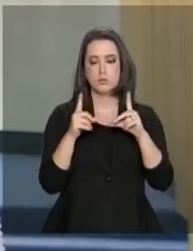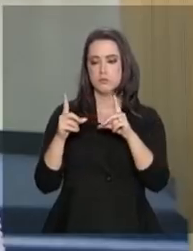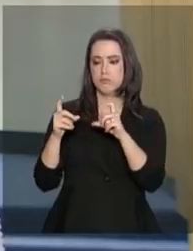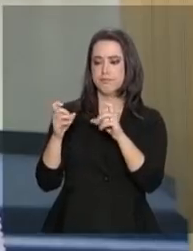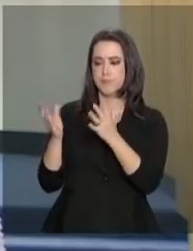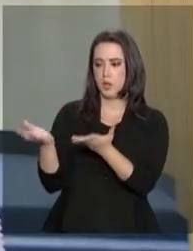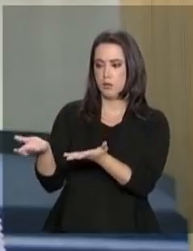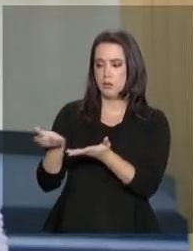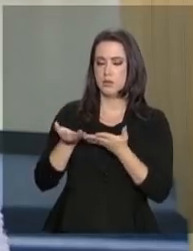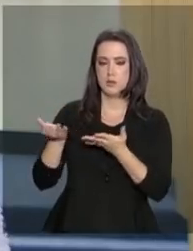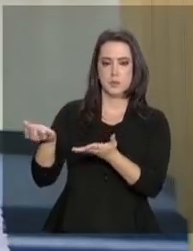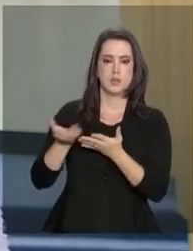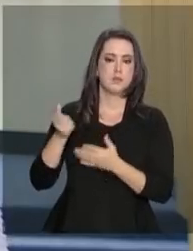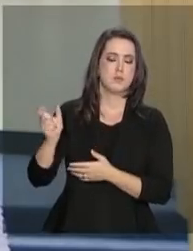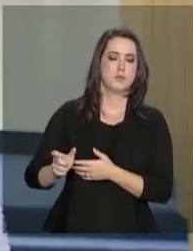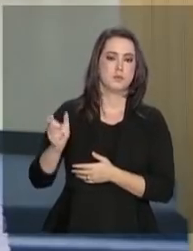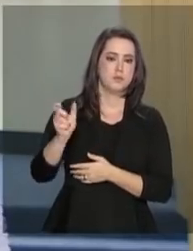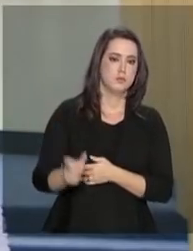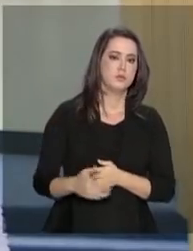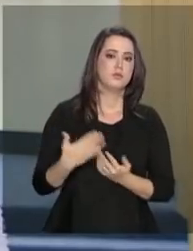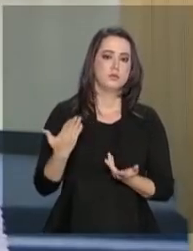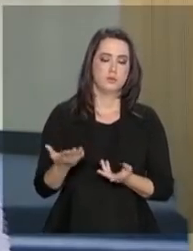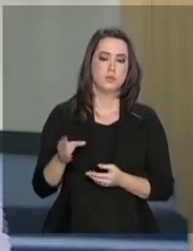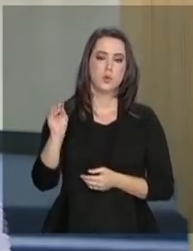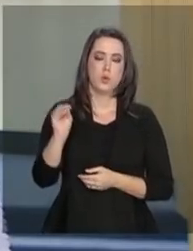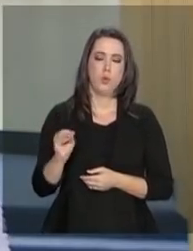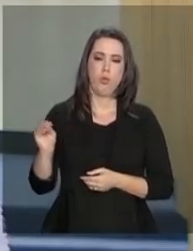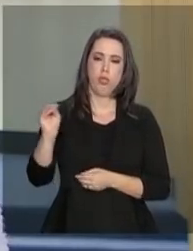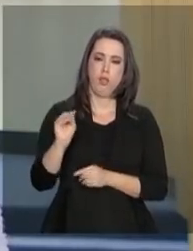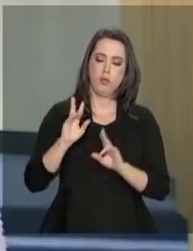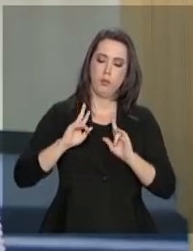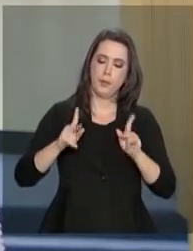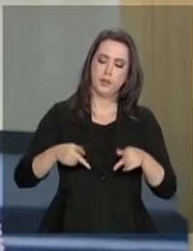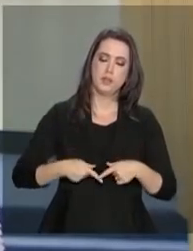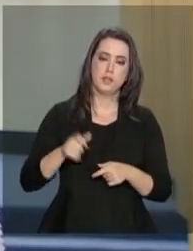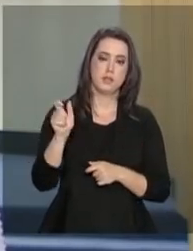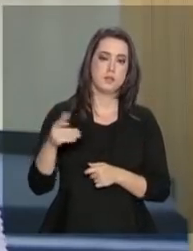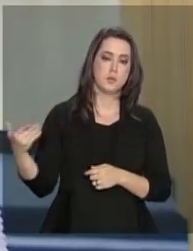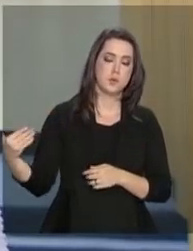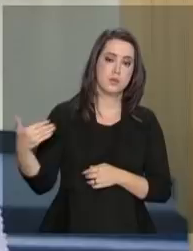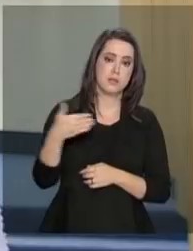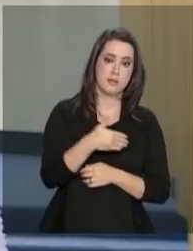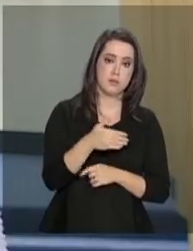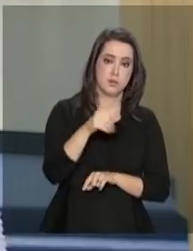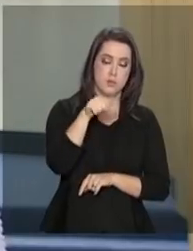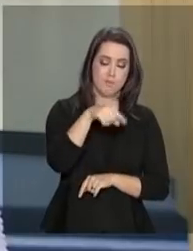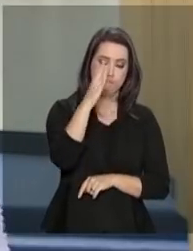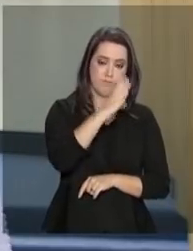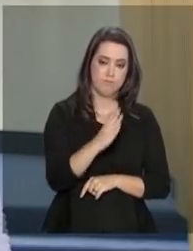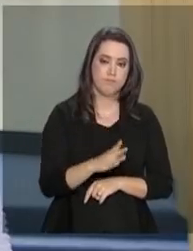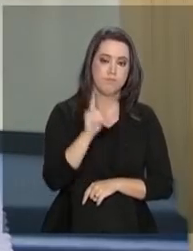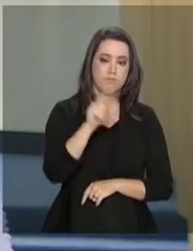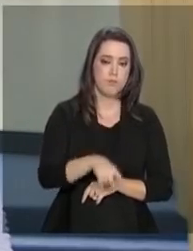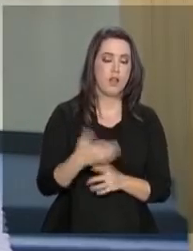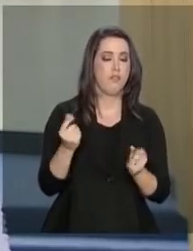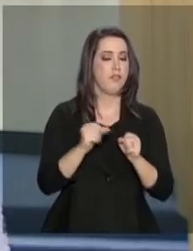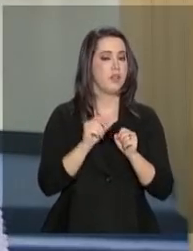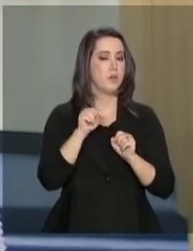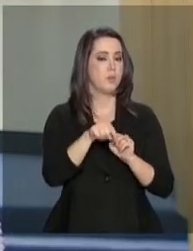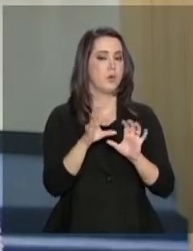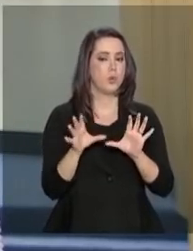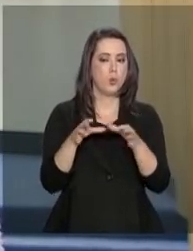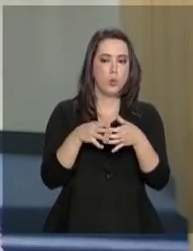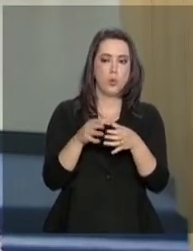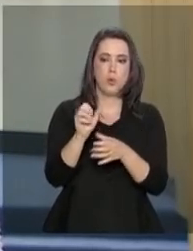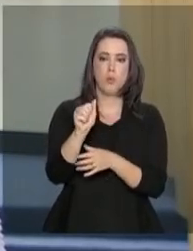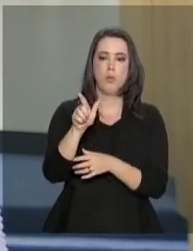acolhimento dos venezuelanos o atendimento humanitário aos refugiados e imigrantes aqui no brasil é feito por meio da operação